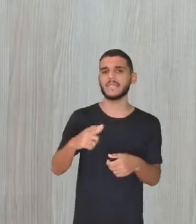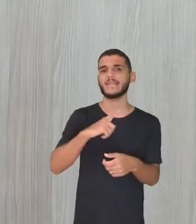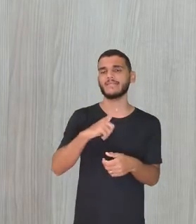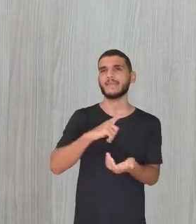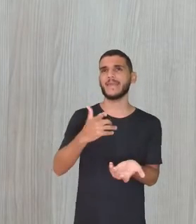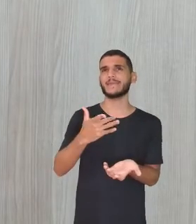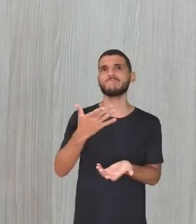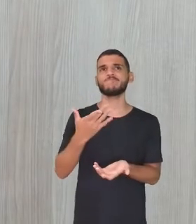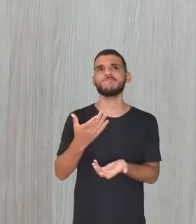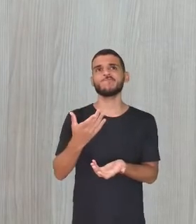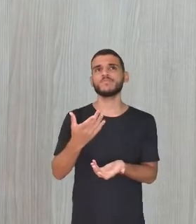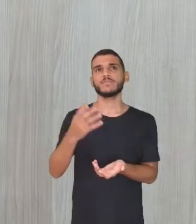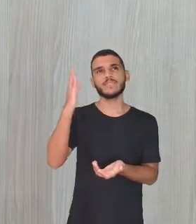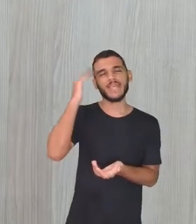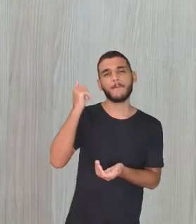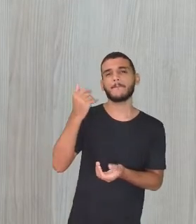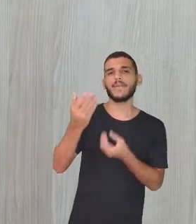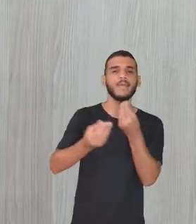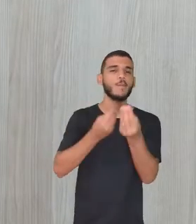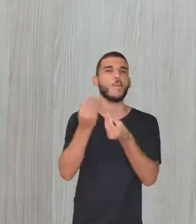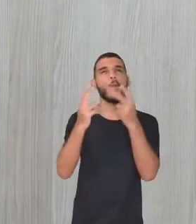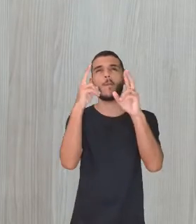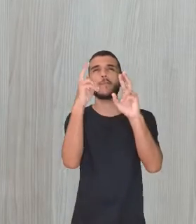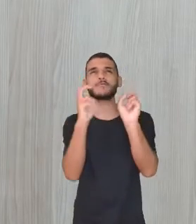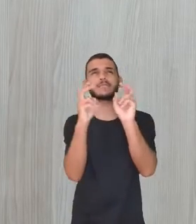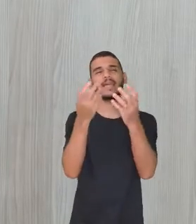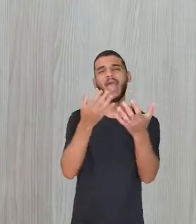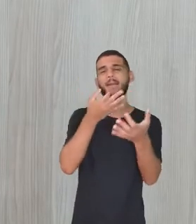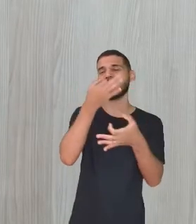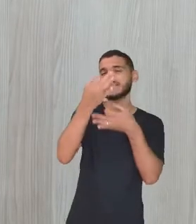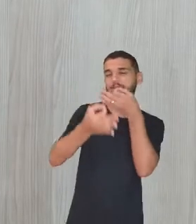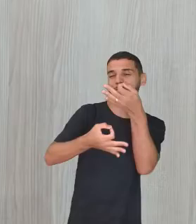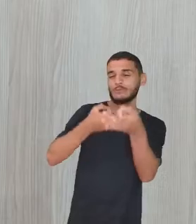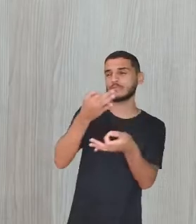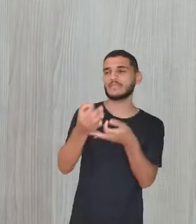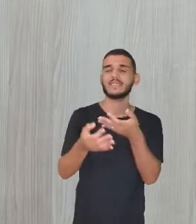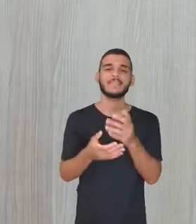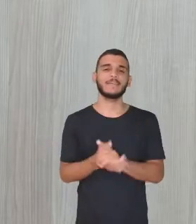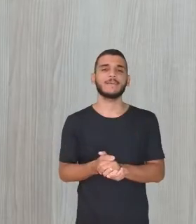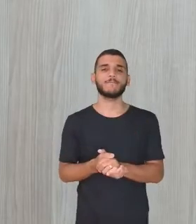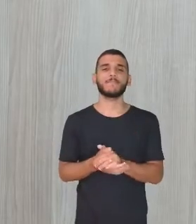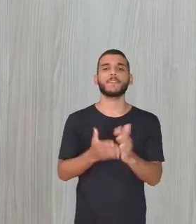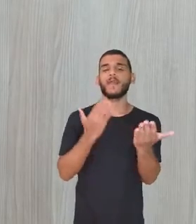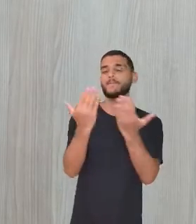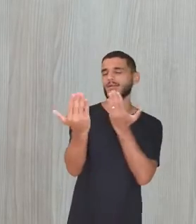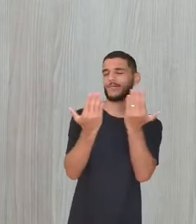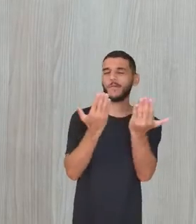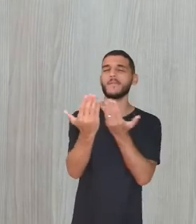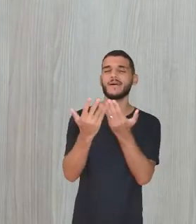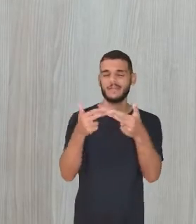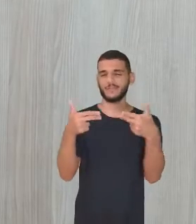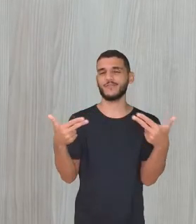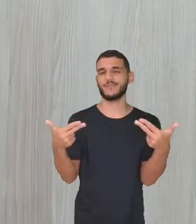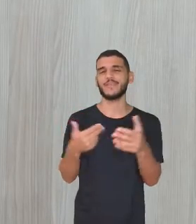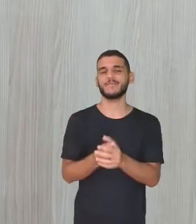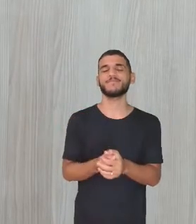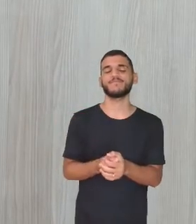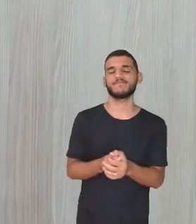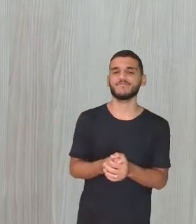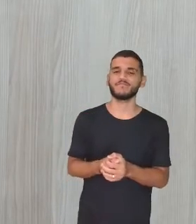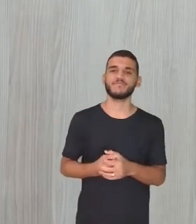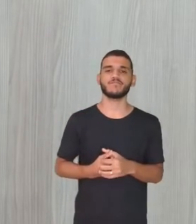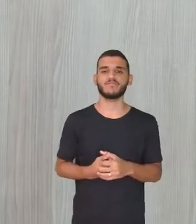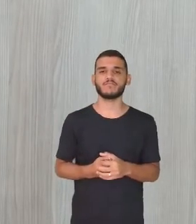que ter algo em comum dos dois lados, para que você compare como é em um lugar, como é no outro, como é num caso, como é no